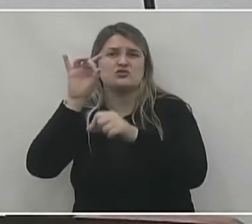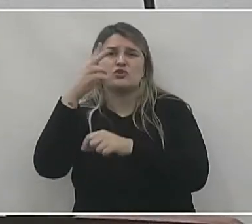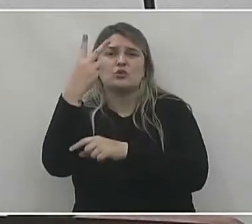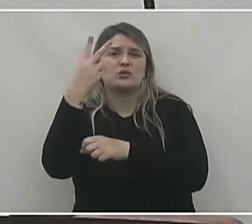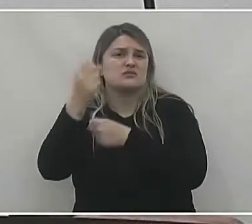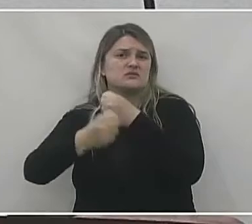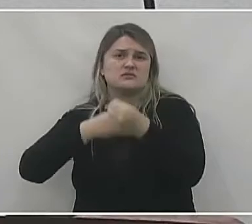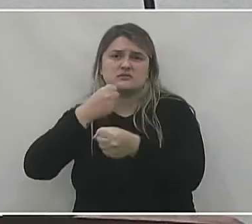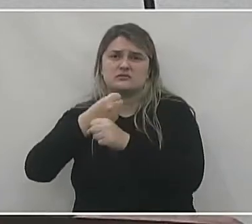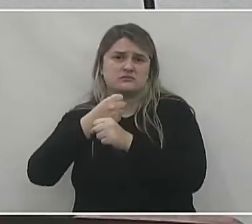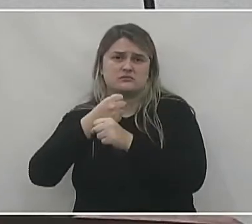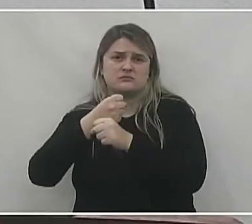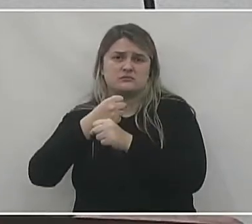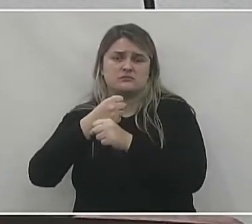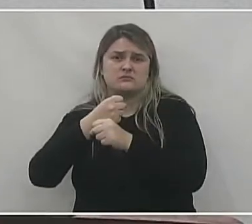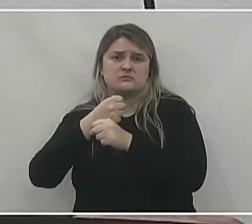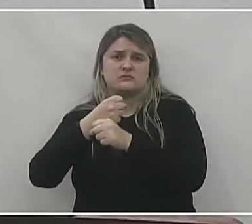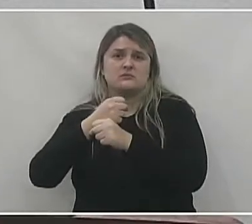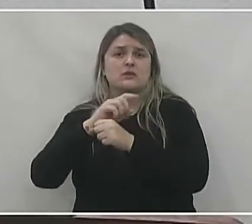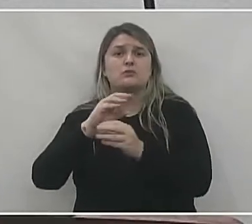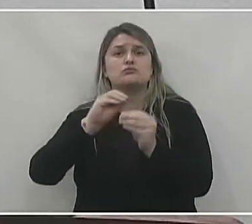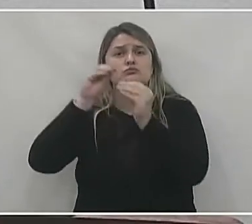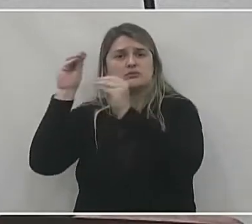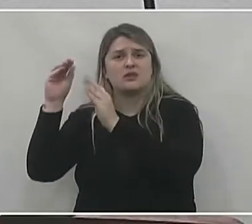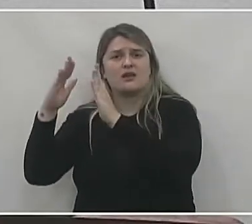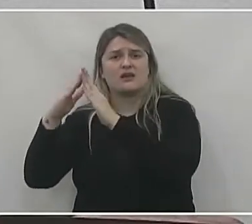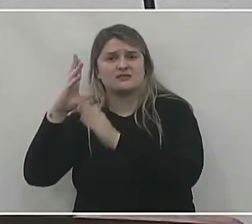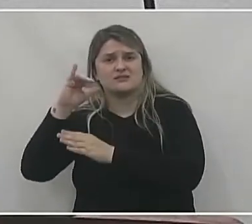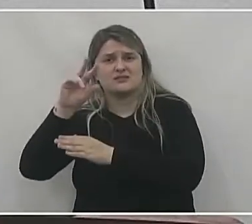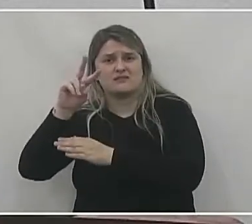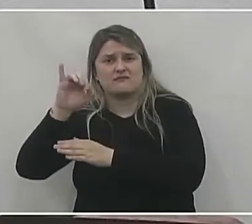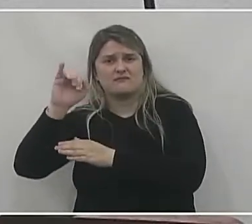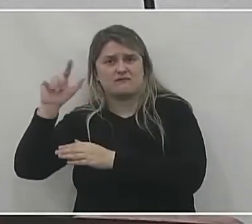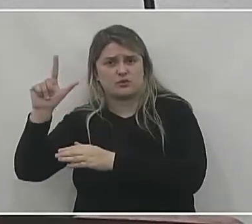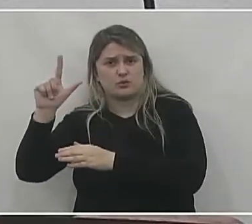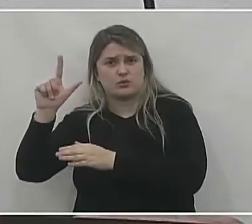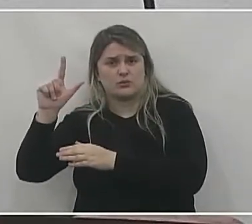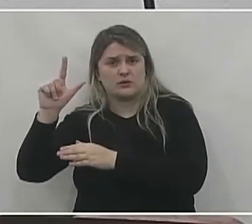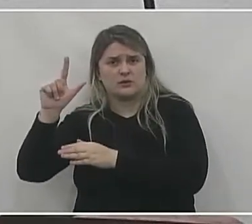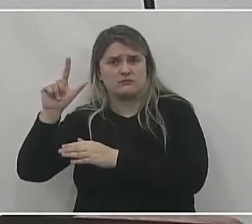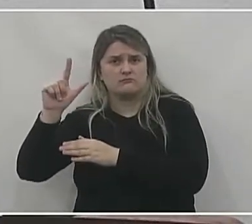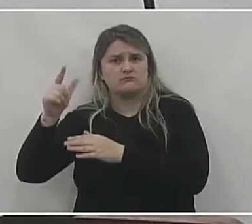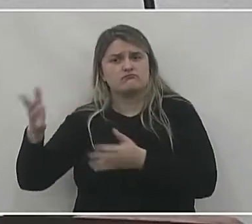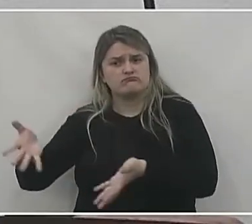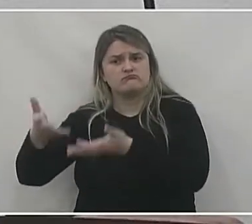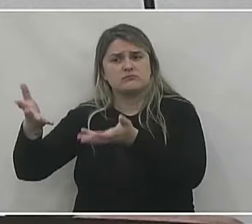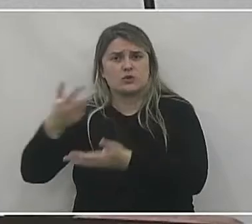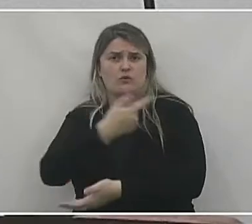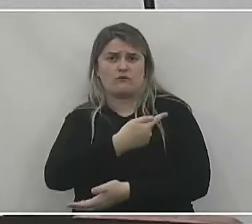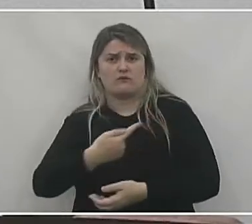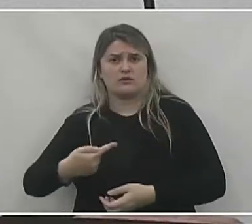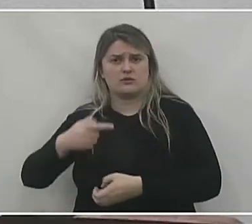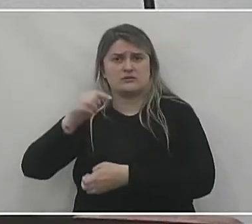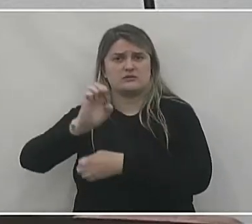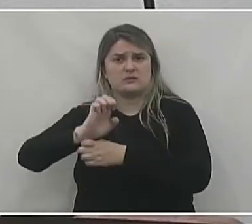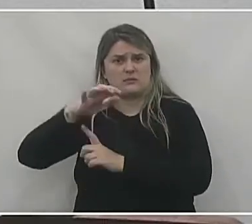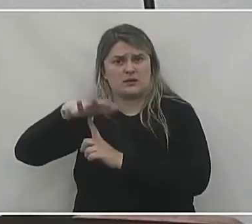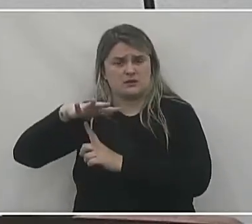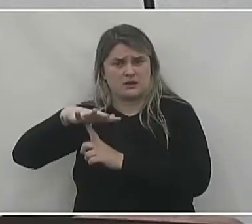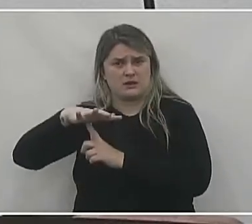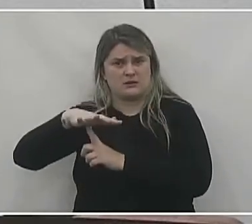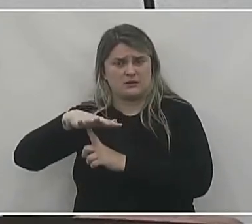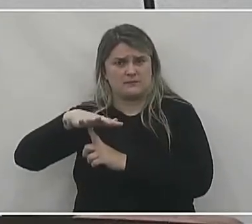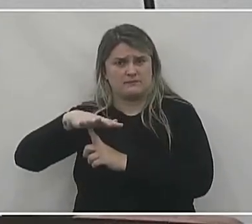anos. Daí 2 anos eu fiquei na Casa Civil. Foram me buscar para tocar o governo do Paraná, porque o chefe da Casa Civil é